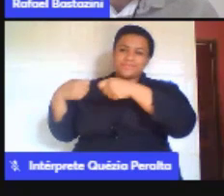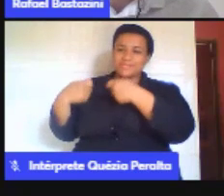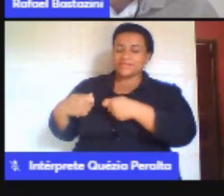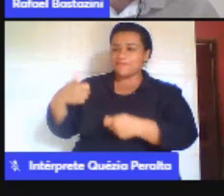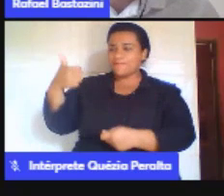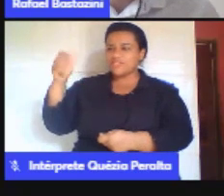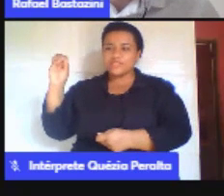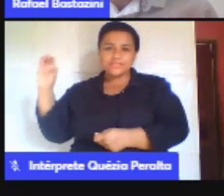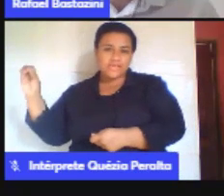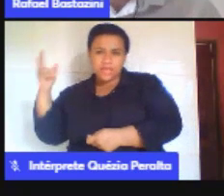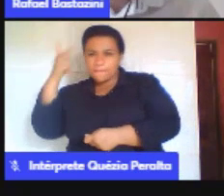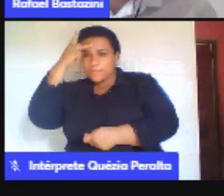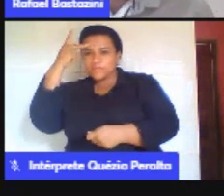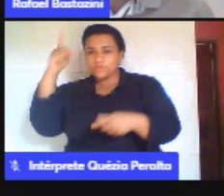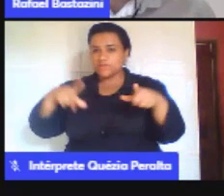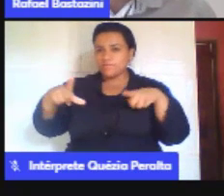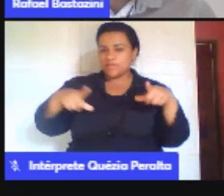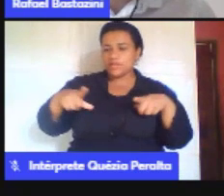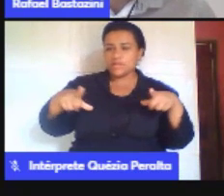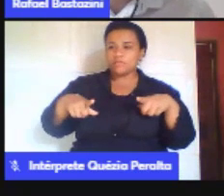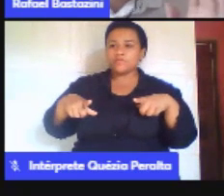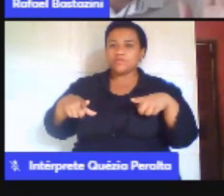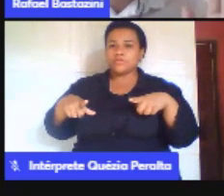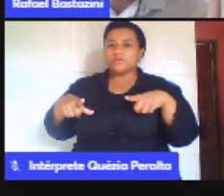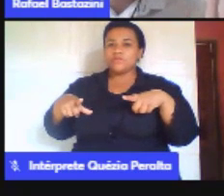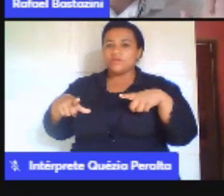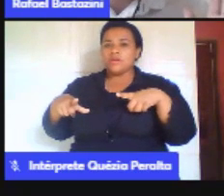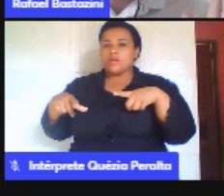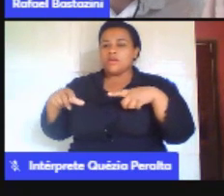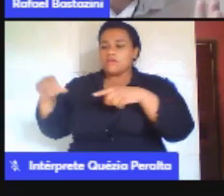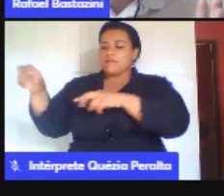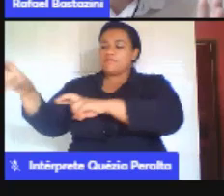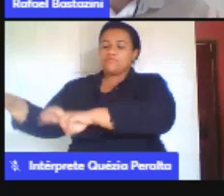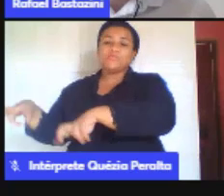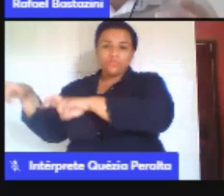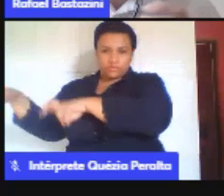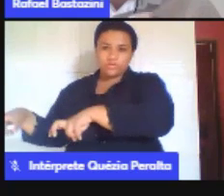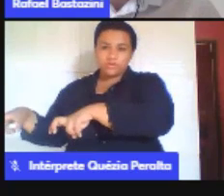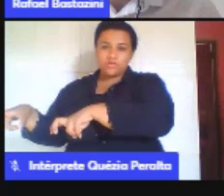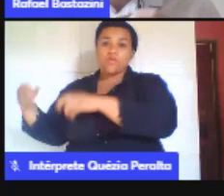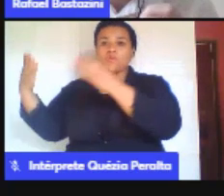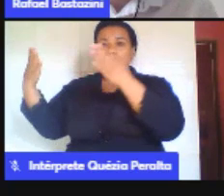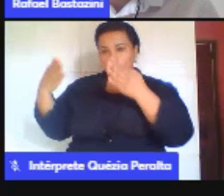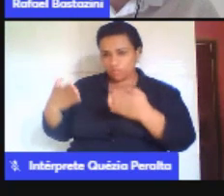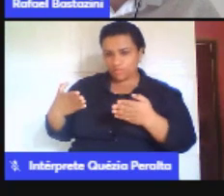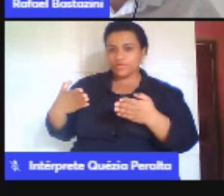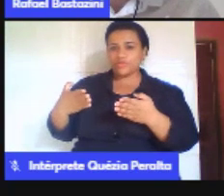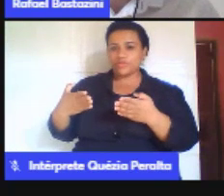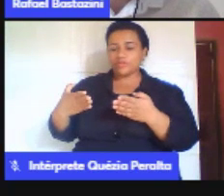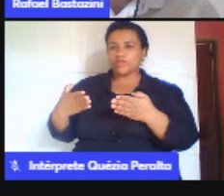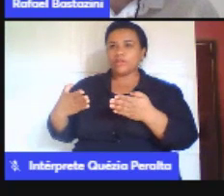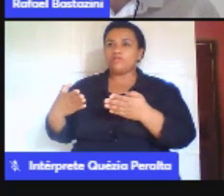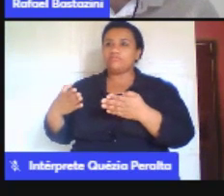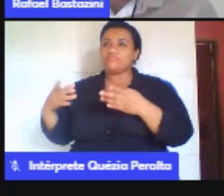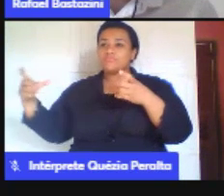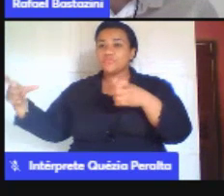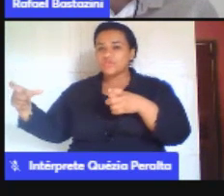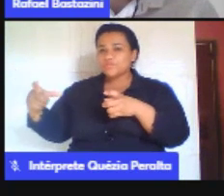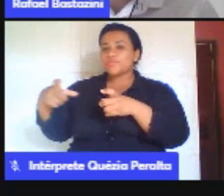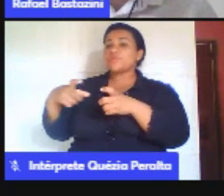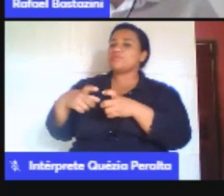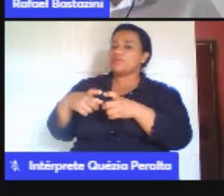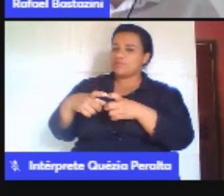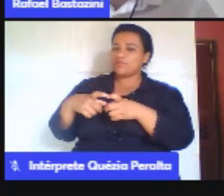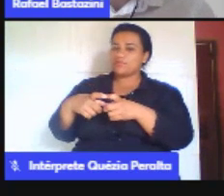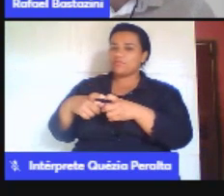agora um trator substitui 100 trabalhadores, por exemplo, hipoteticamente. Então, esse pessoal começa a ficar sem